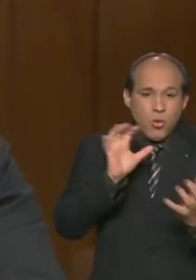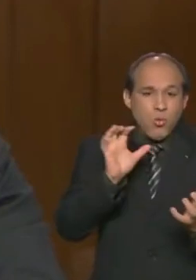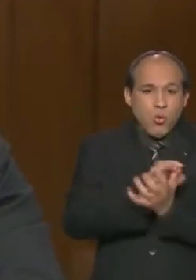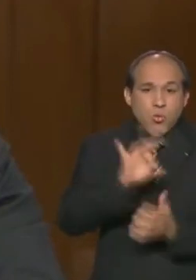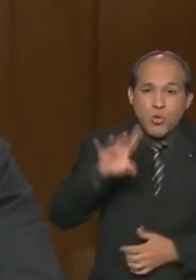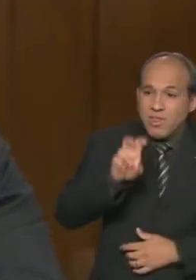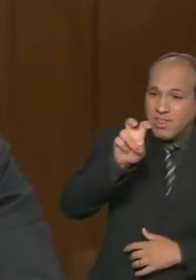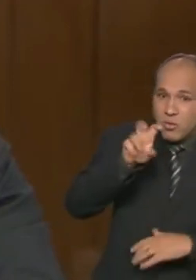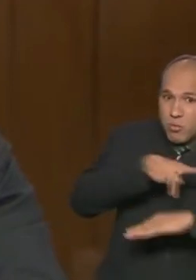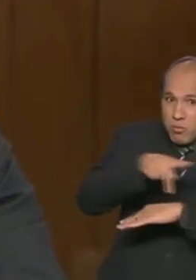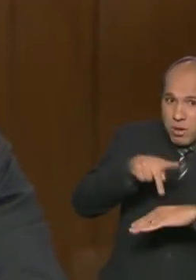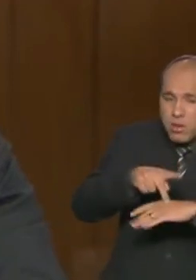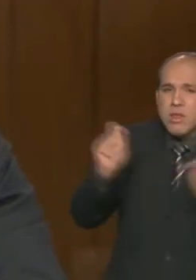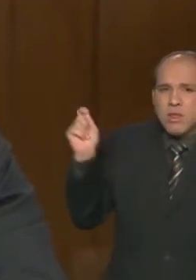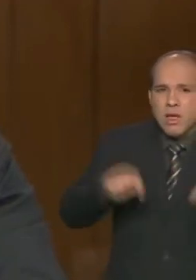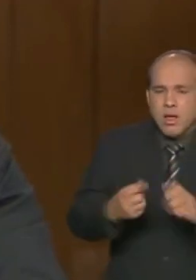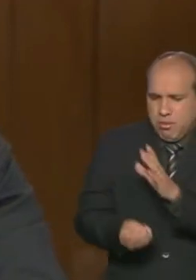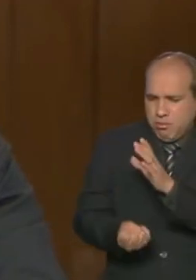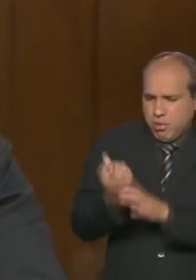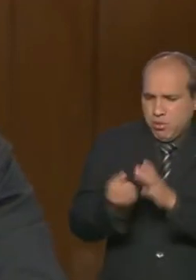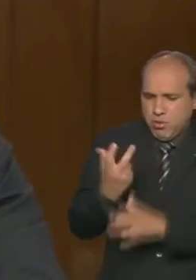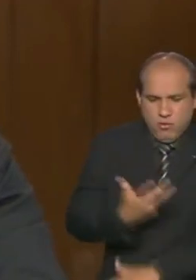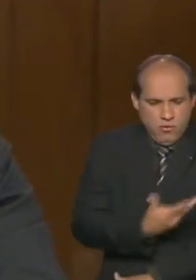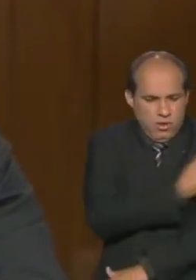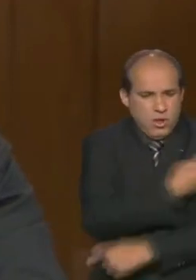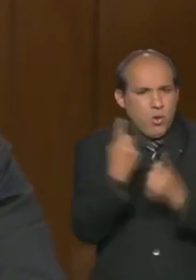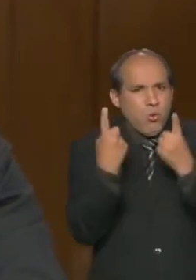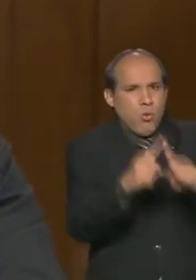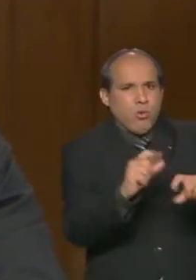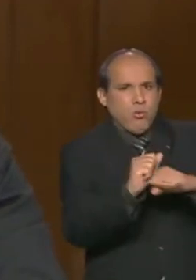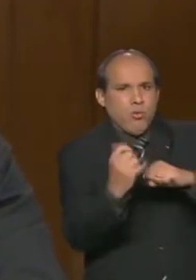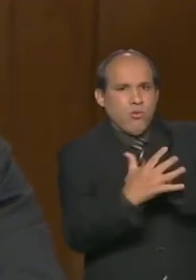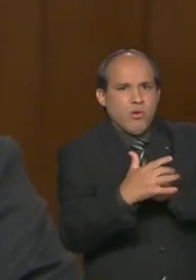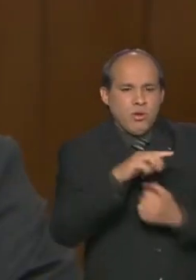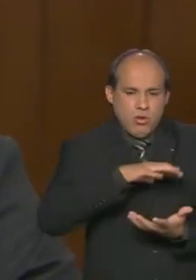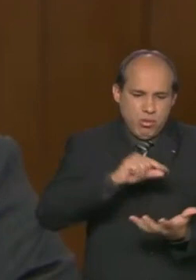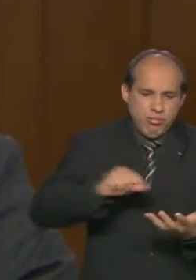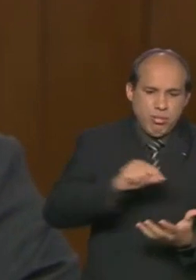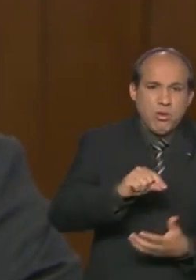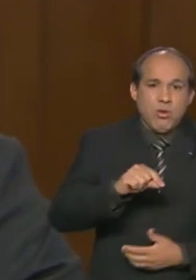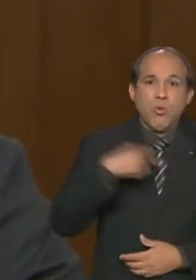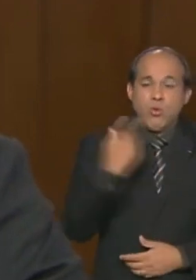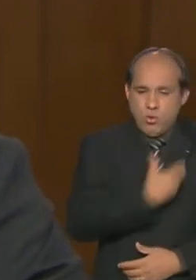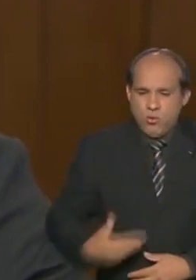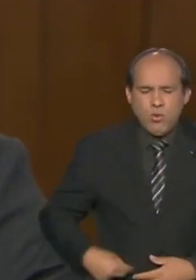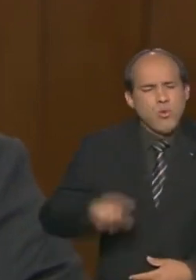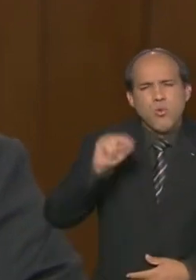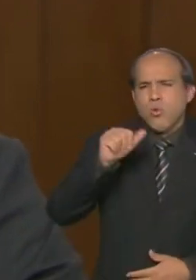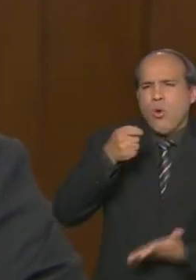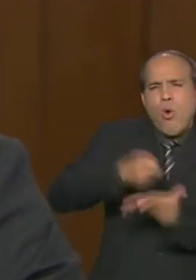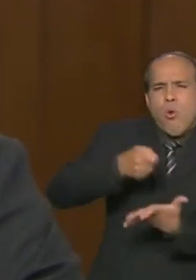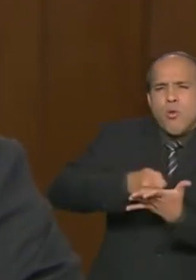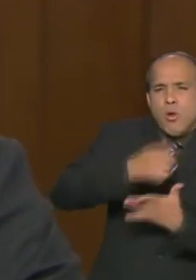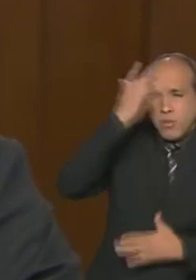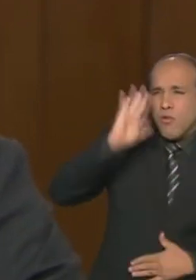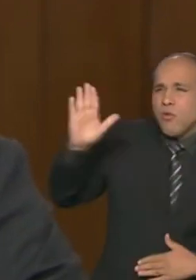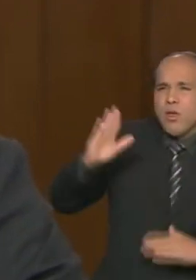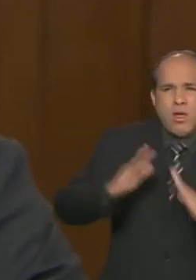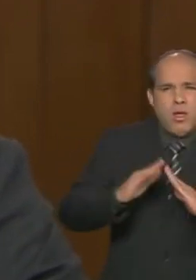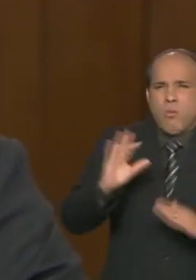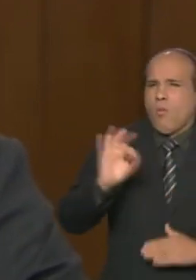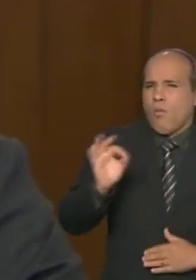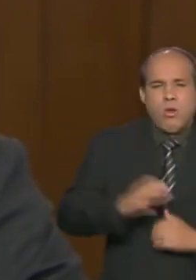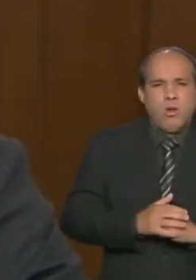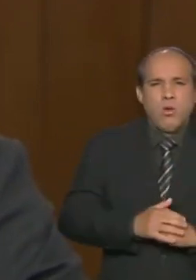a transmissão presidencial no ano novo o presidente bolsonaro falou aos brasileiros e fez um relato das ações do governo ao longo